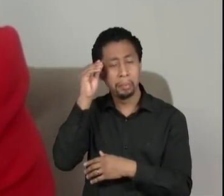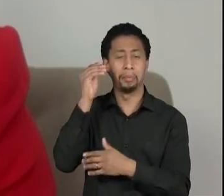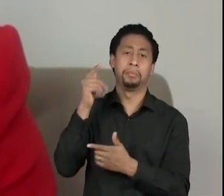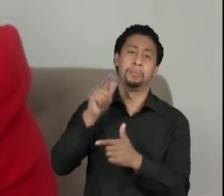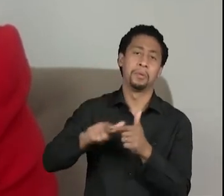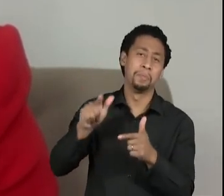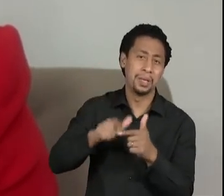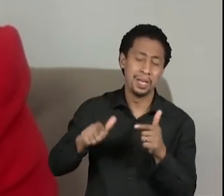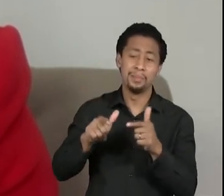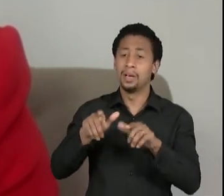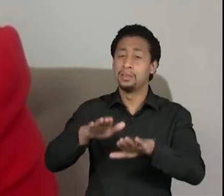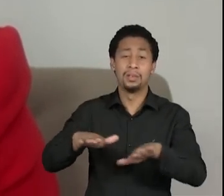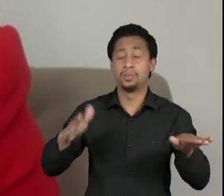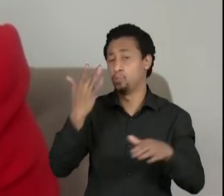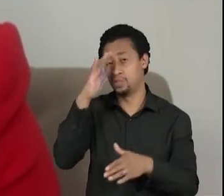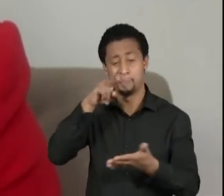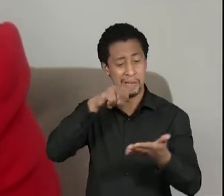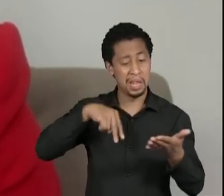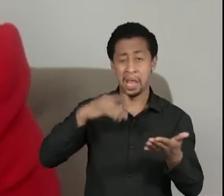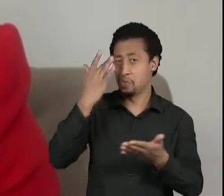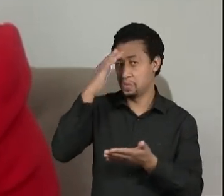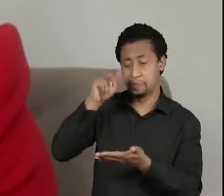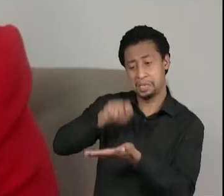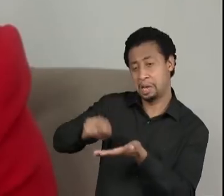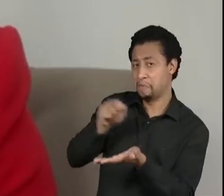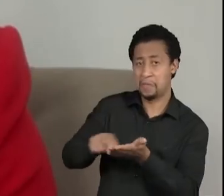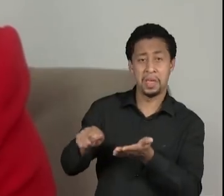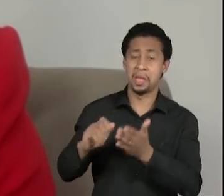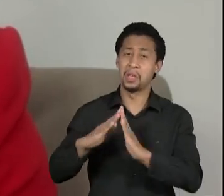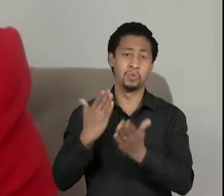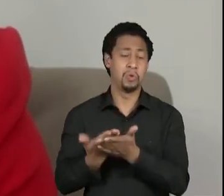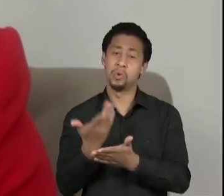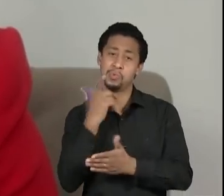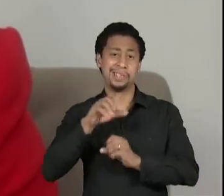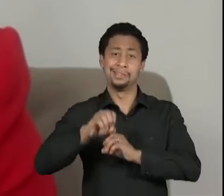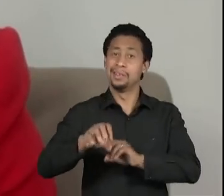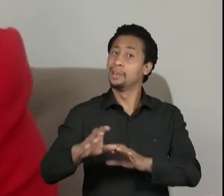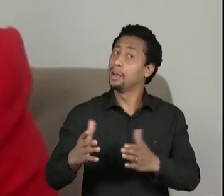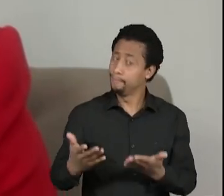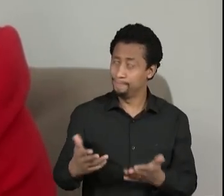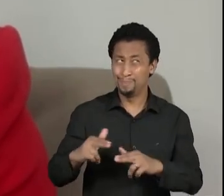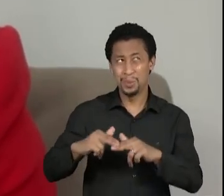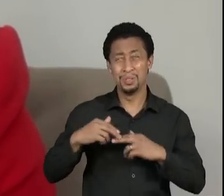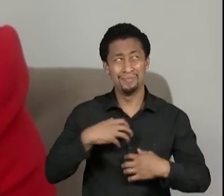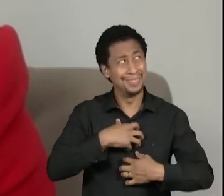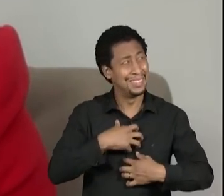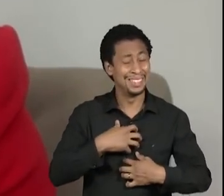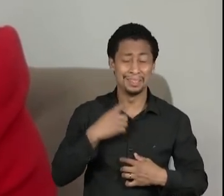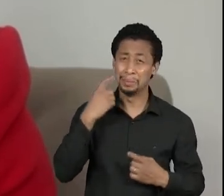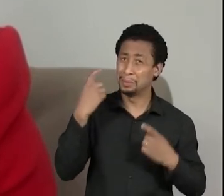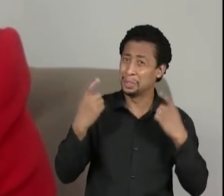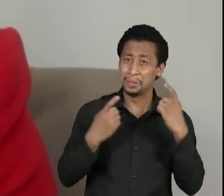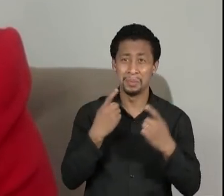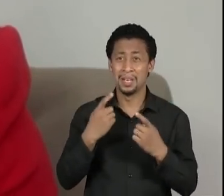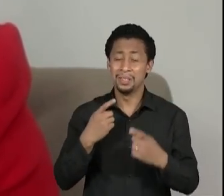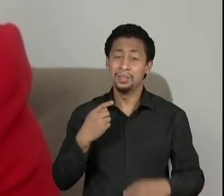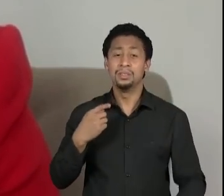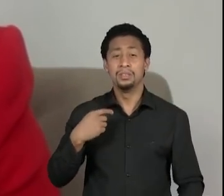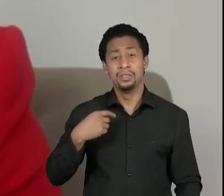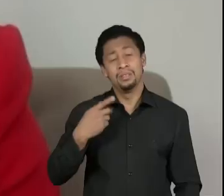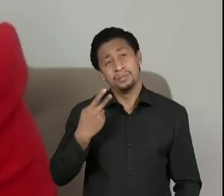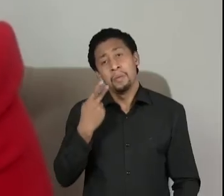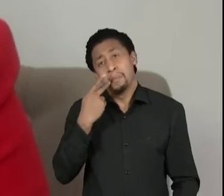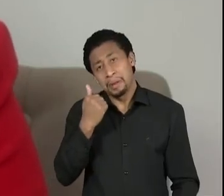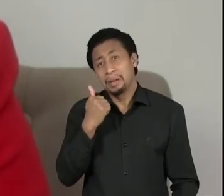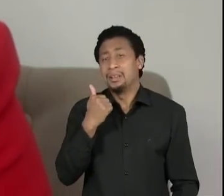analfabetismo funcional e tantos outros. E essa é uma das primeiras coisas, né, que nos preocupou como pais